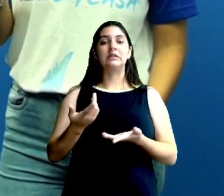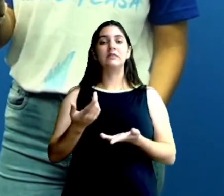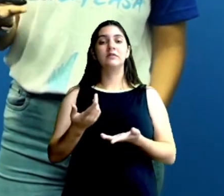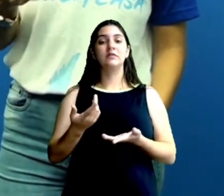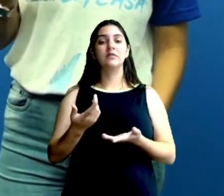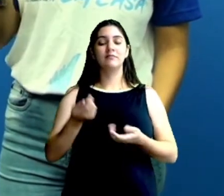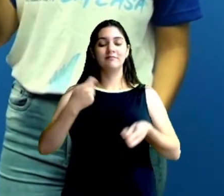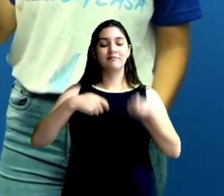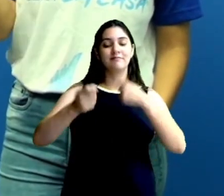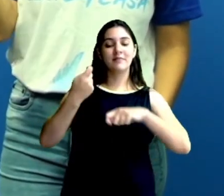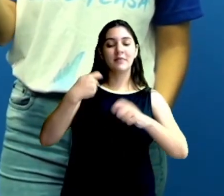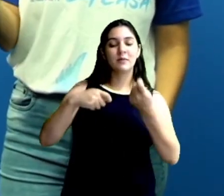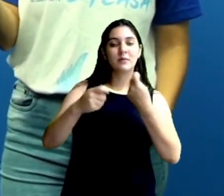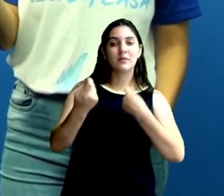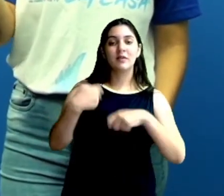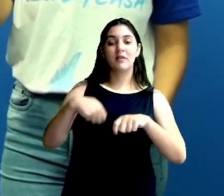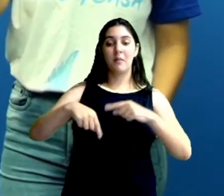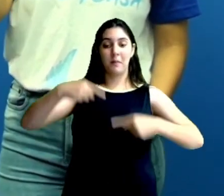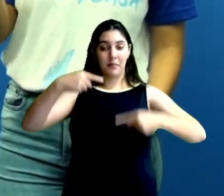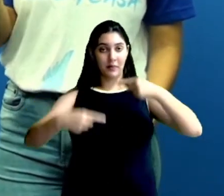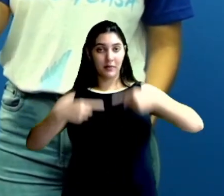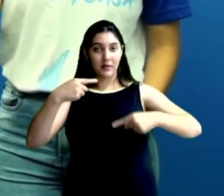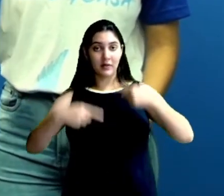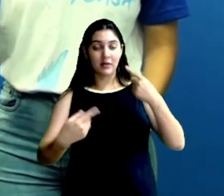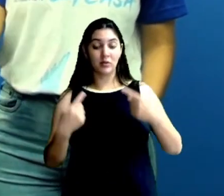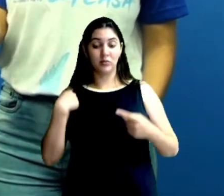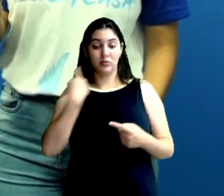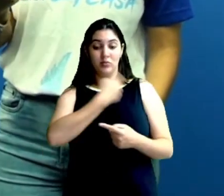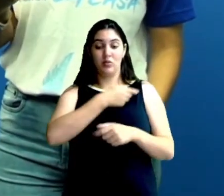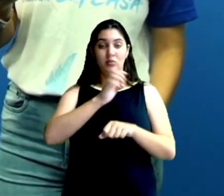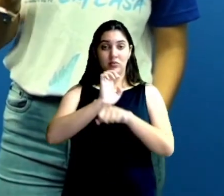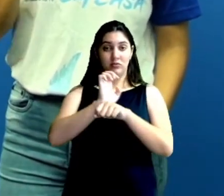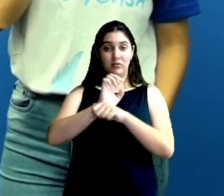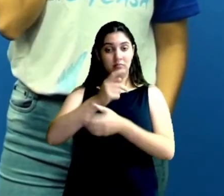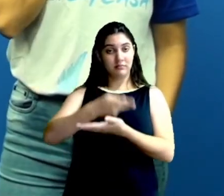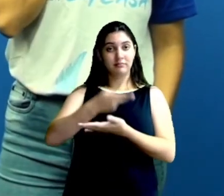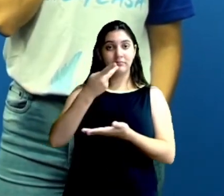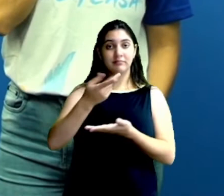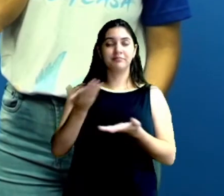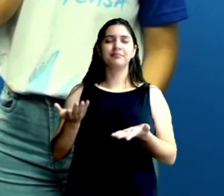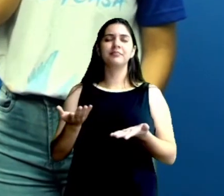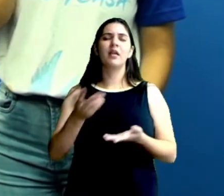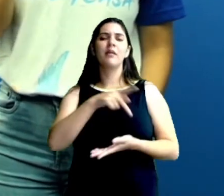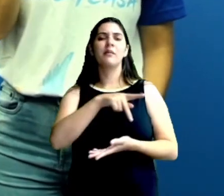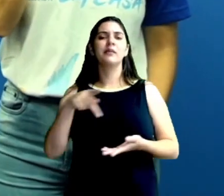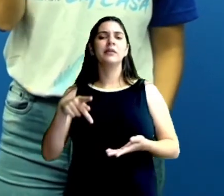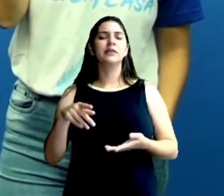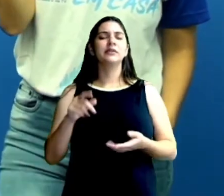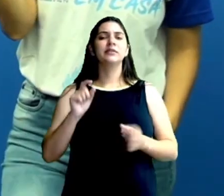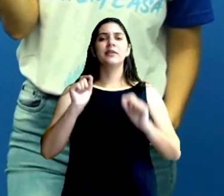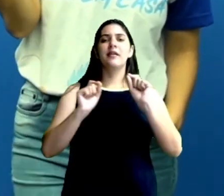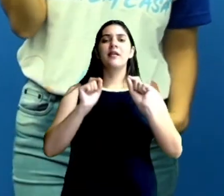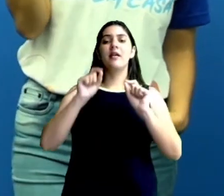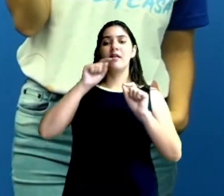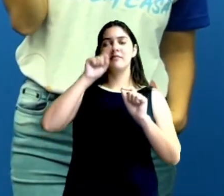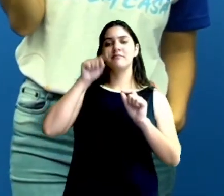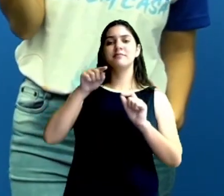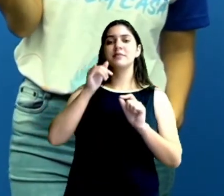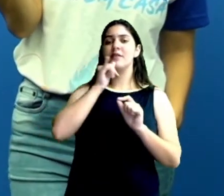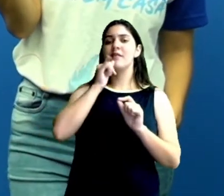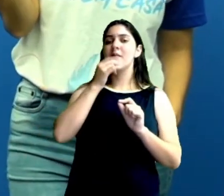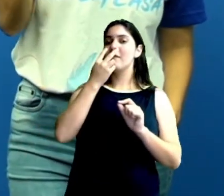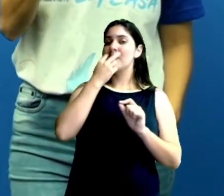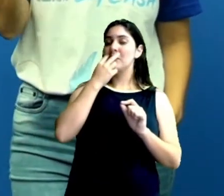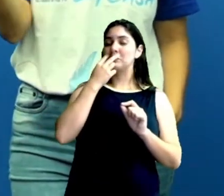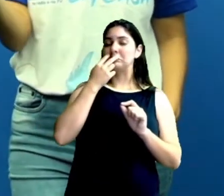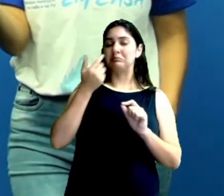eventos administrativos, políticos do nosso estado aconteceram. Professora, isso quer dizer que Vitória de Santo Antão, por exemplo, não